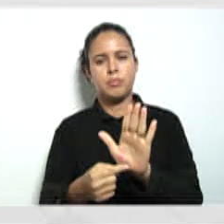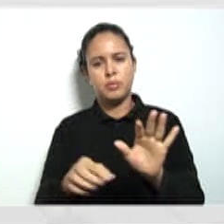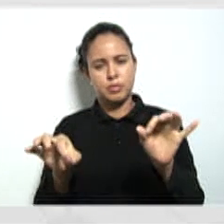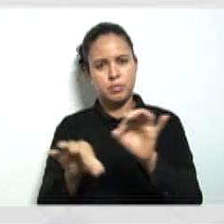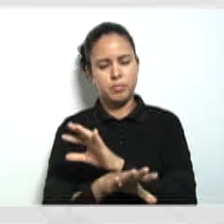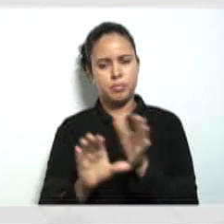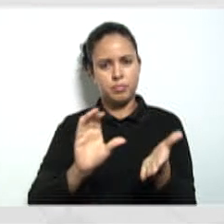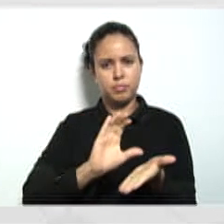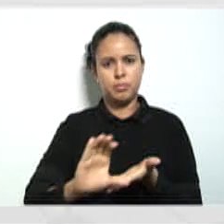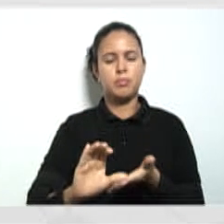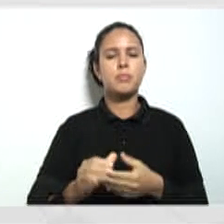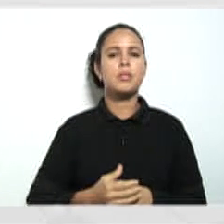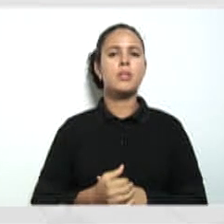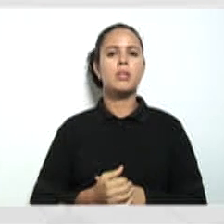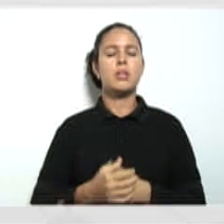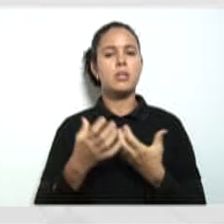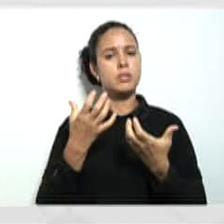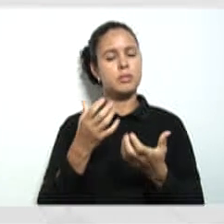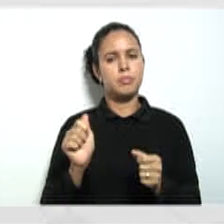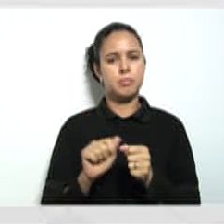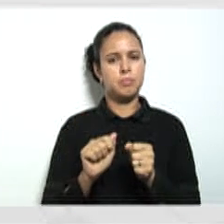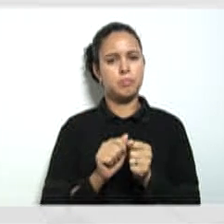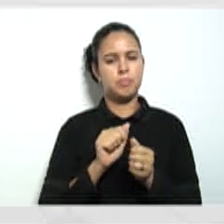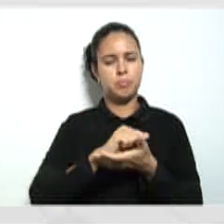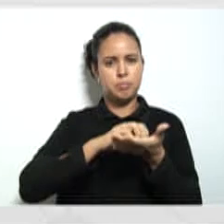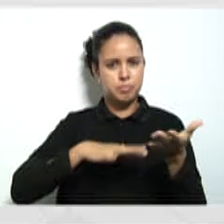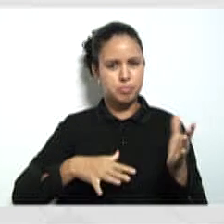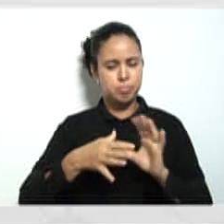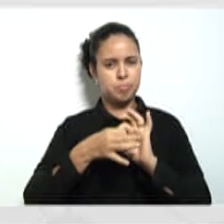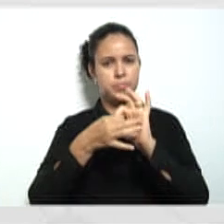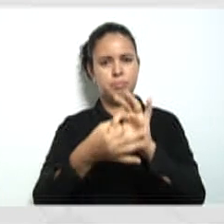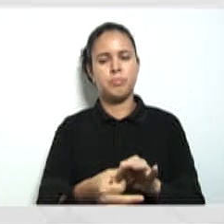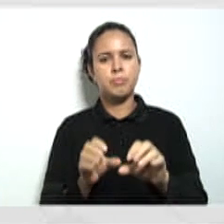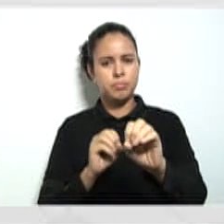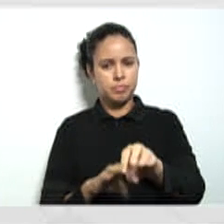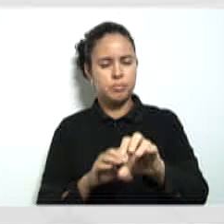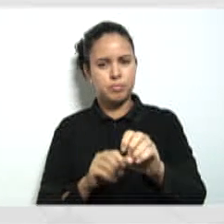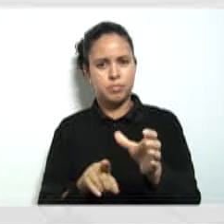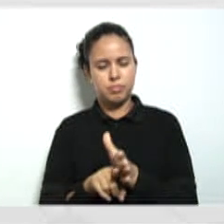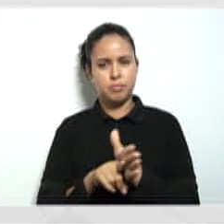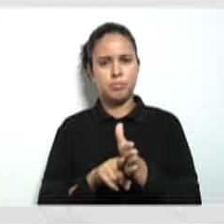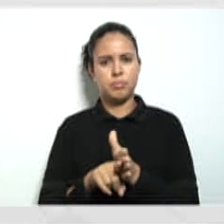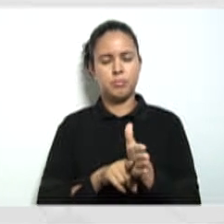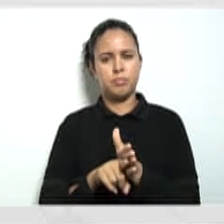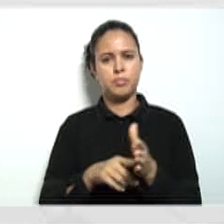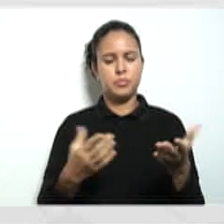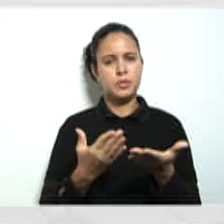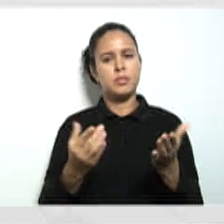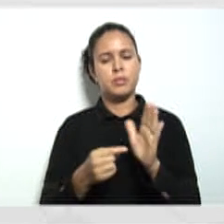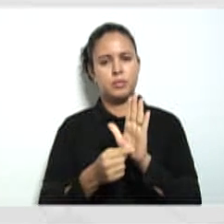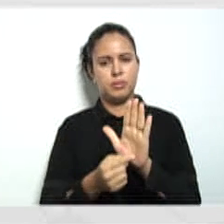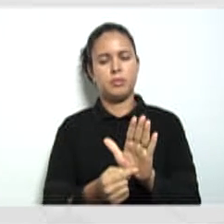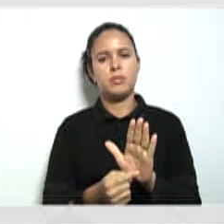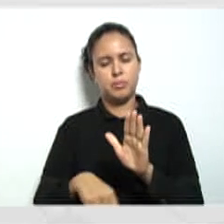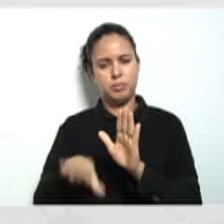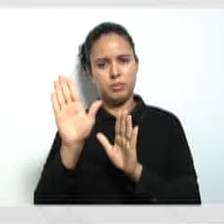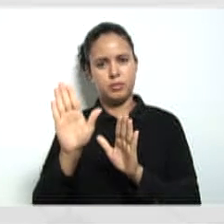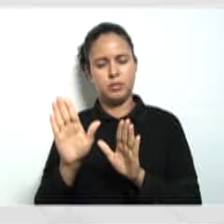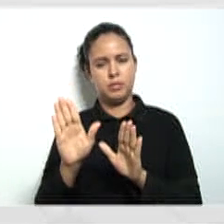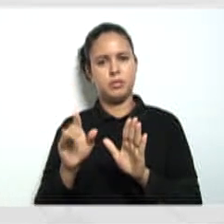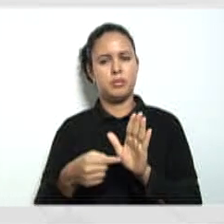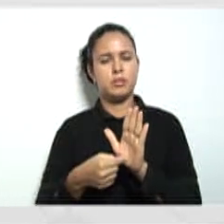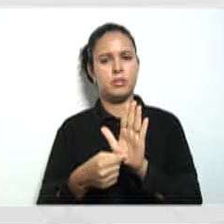conclusões. A gente quer fazer com que esse trabalho seja integrador e que te insira também na pesquisa. Para ilustrar um pouquinho mais, a gente